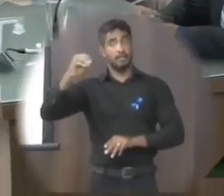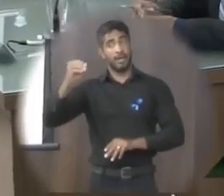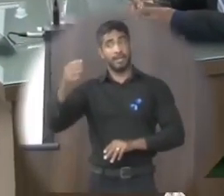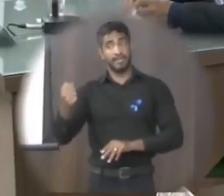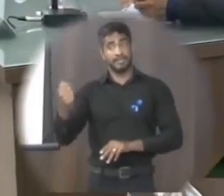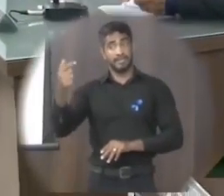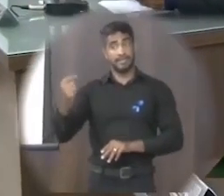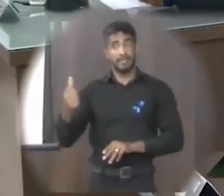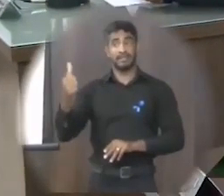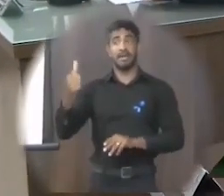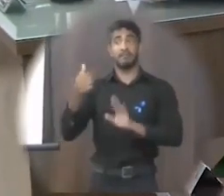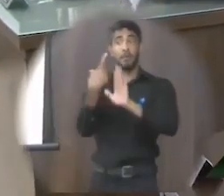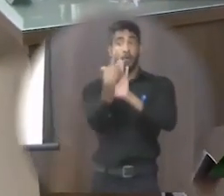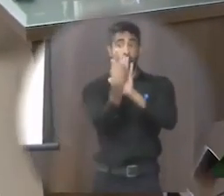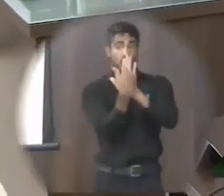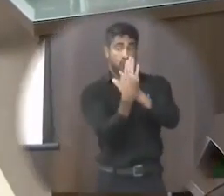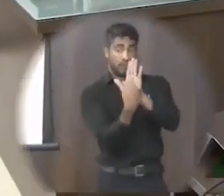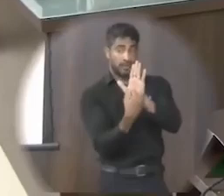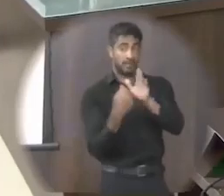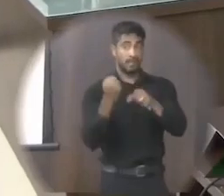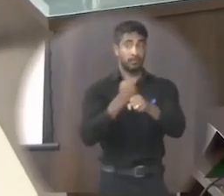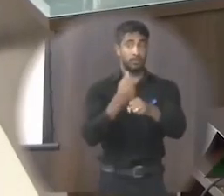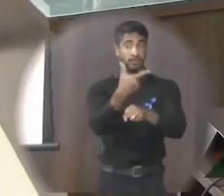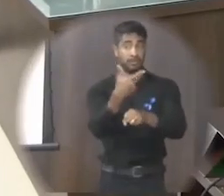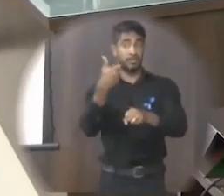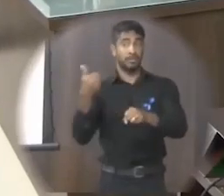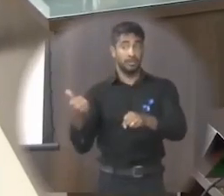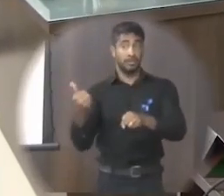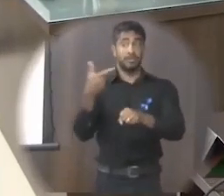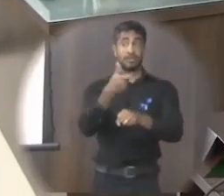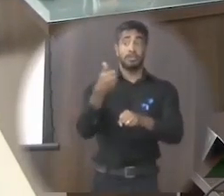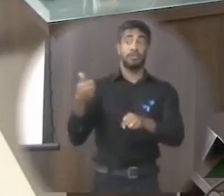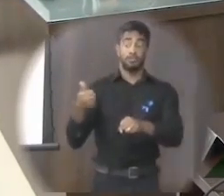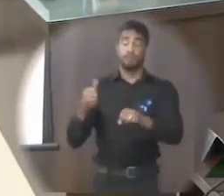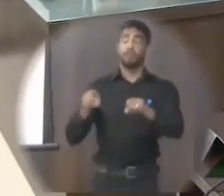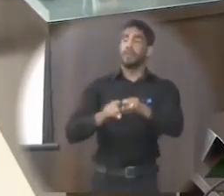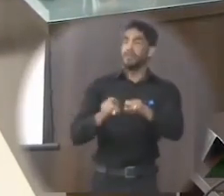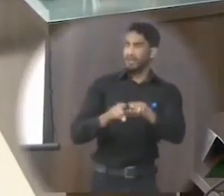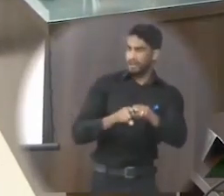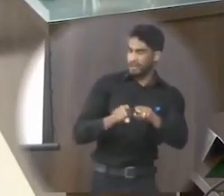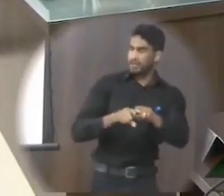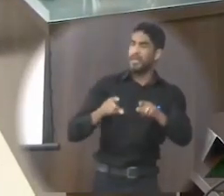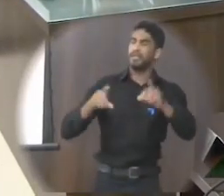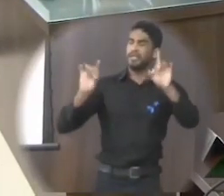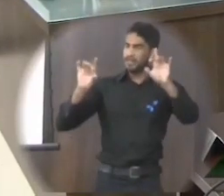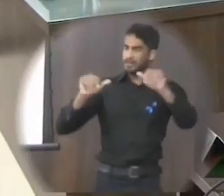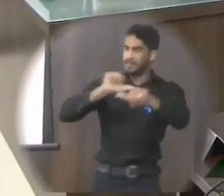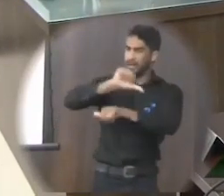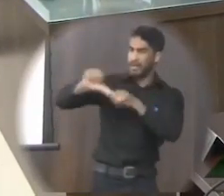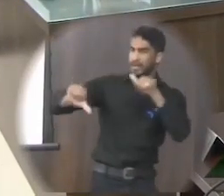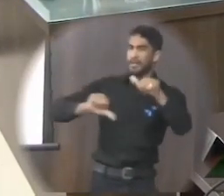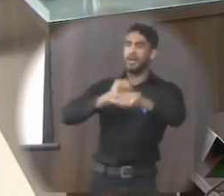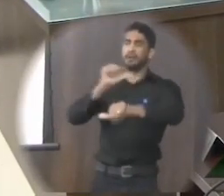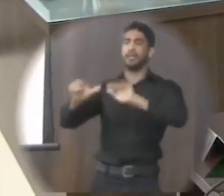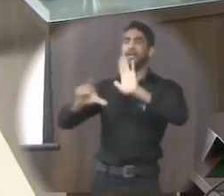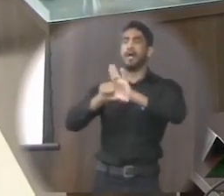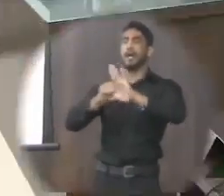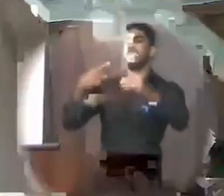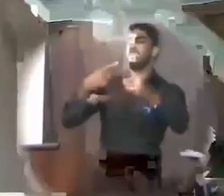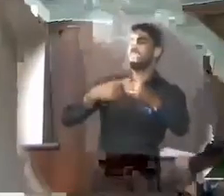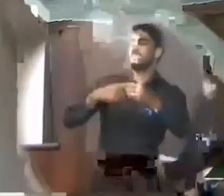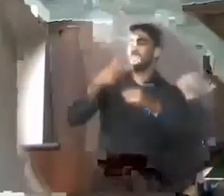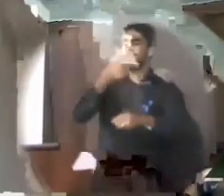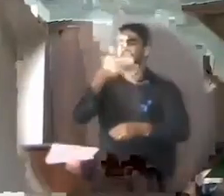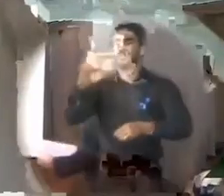R$ 155.310,40 no orçamento vigente de 2021 e às dotações orçamentárias que especificam e alteram a Lei Municipal